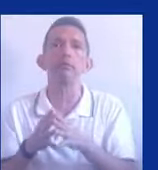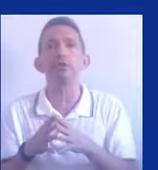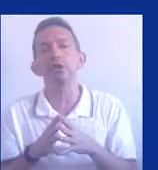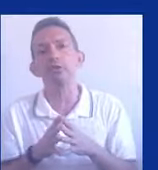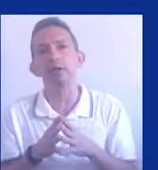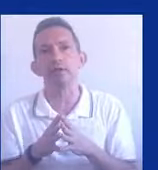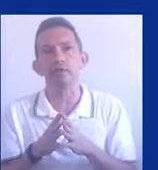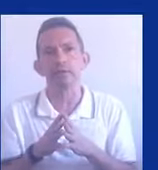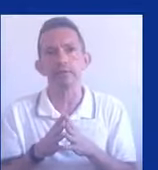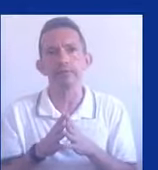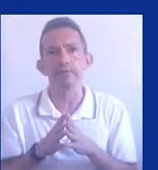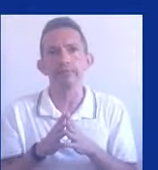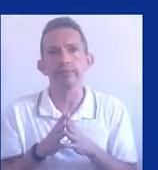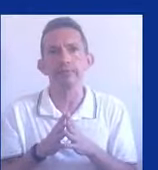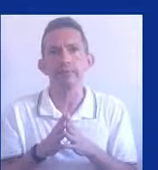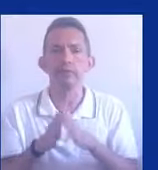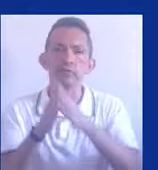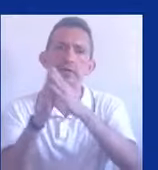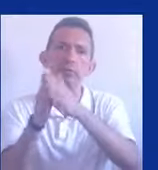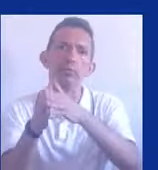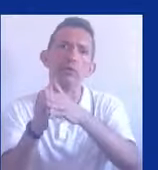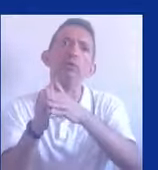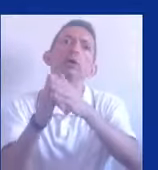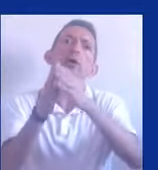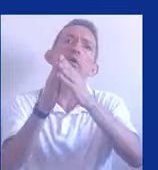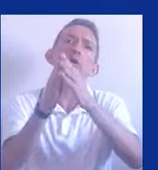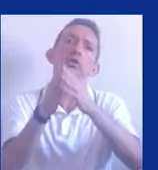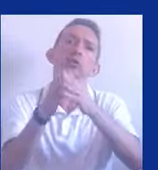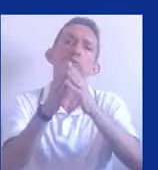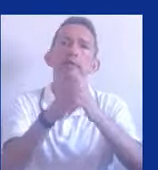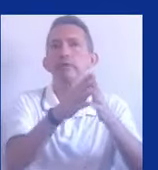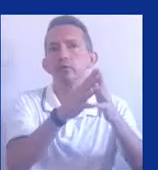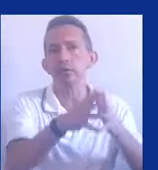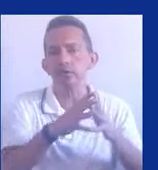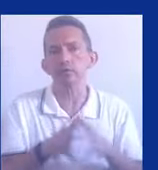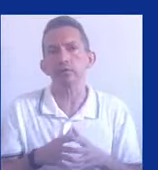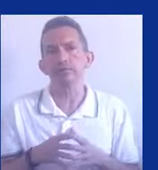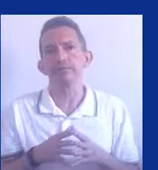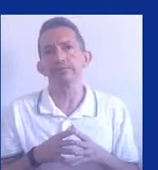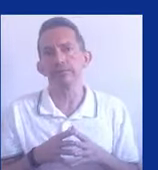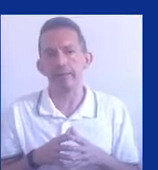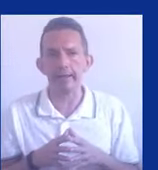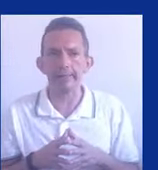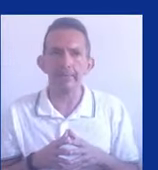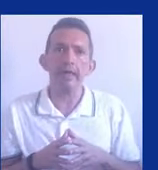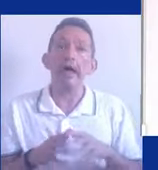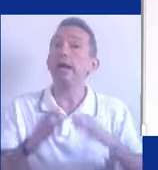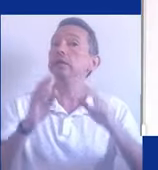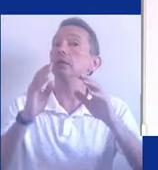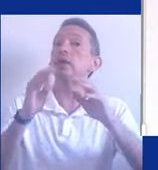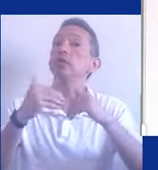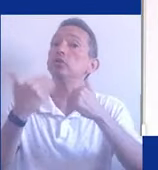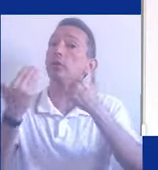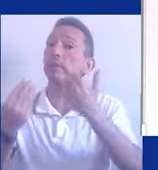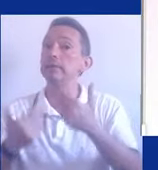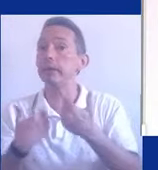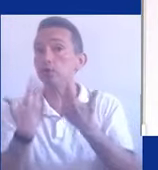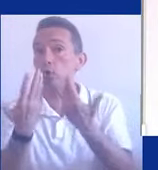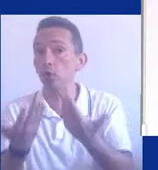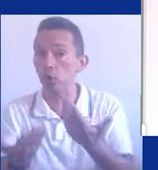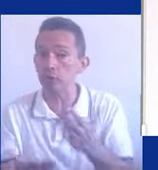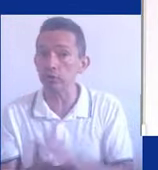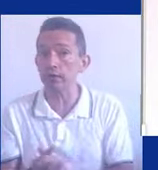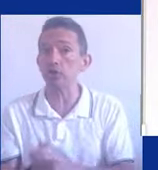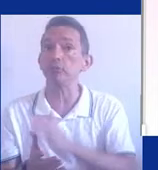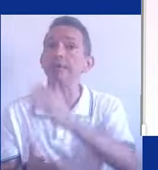são os lipídios esteroidais. Aí você atribui ao retículo endoplasmático liso. Tá? Aí tem o retículo